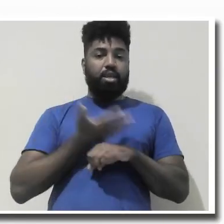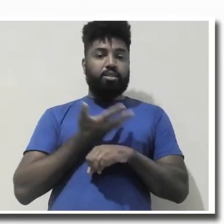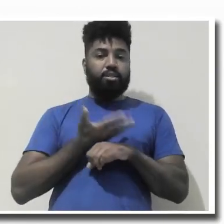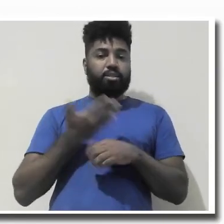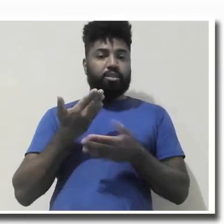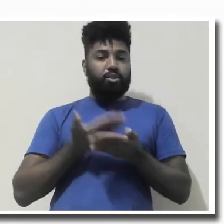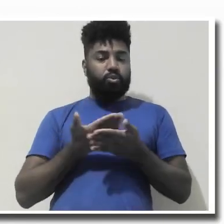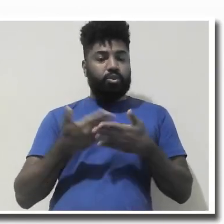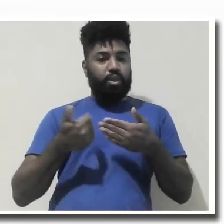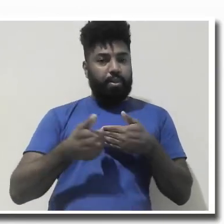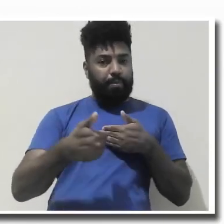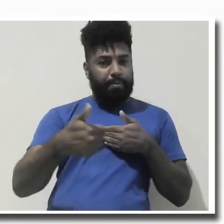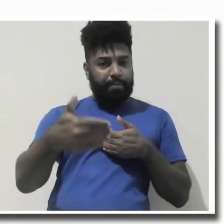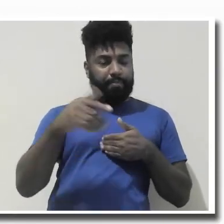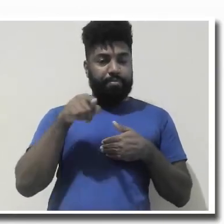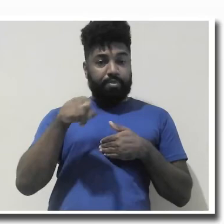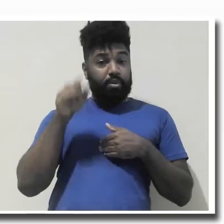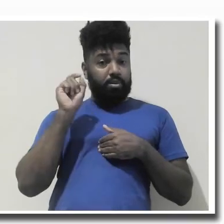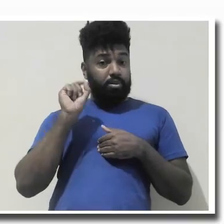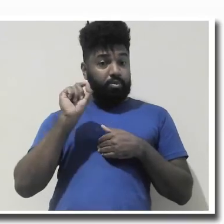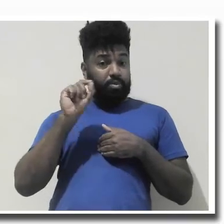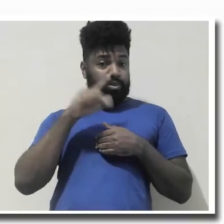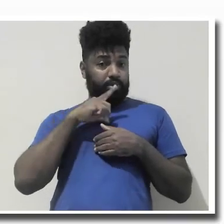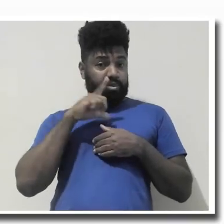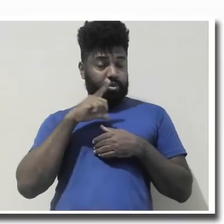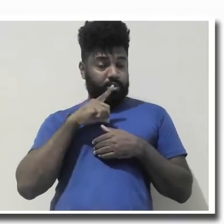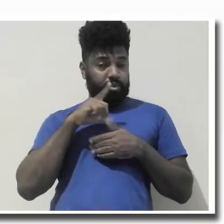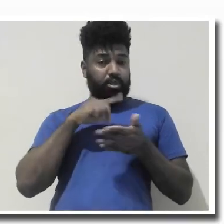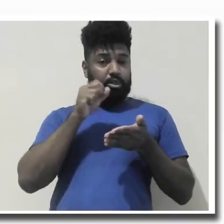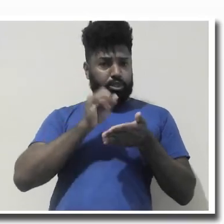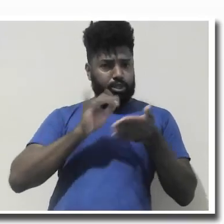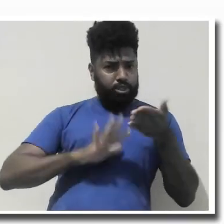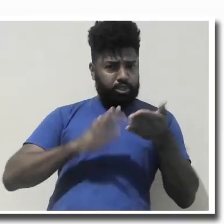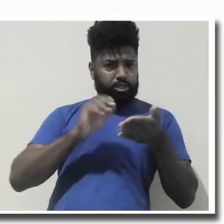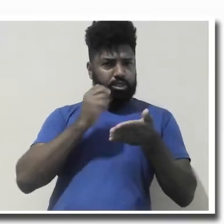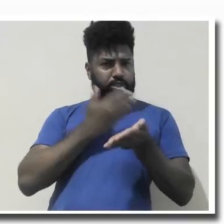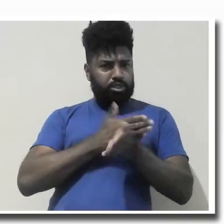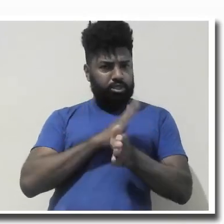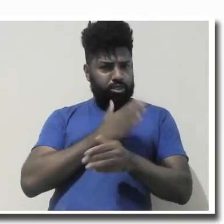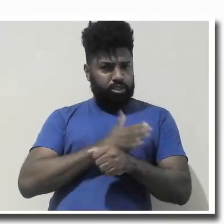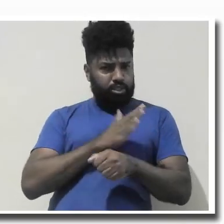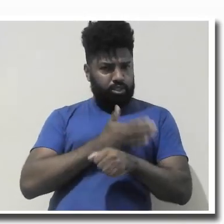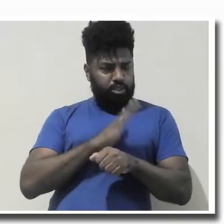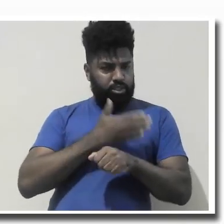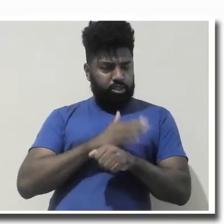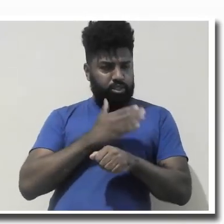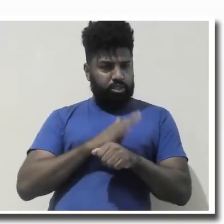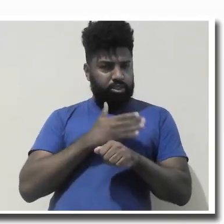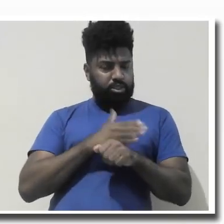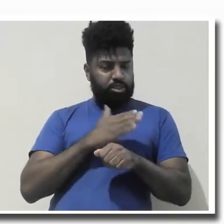possa ser praticado como exercícios e também como